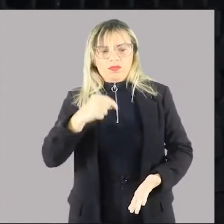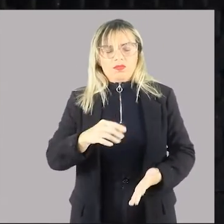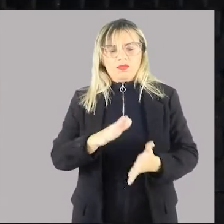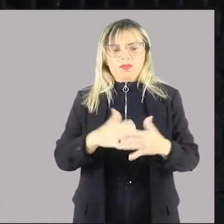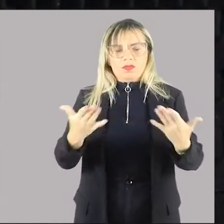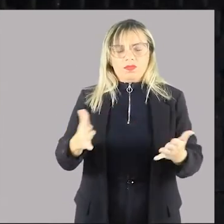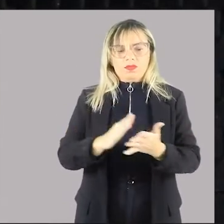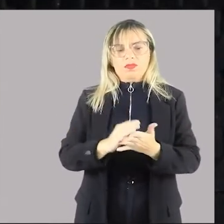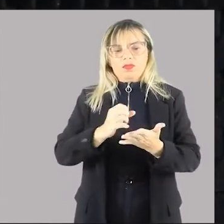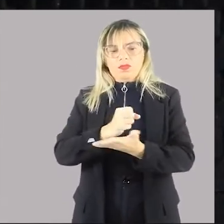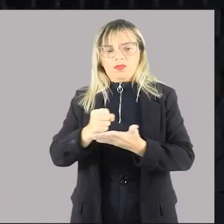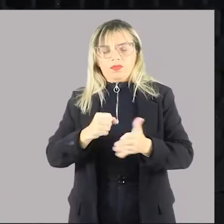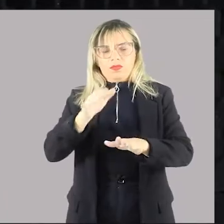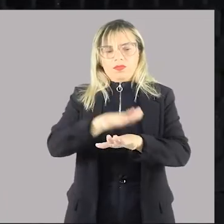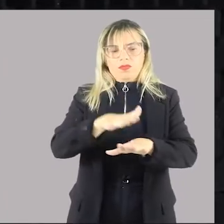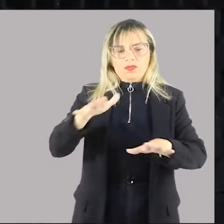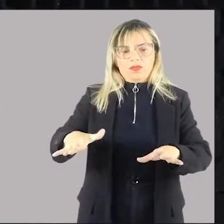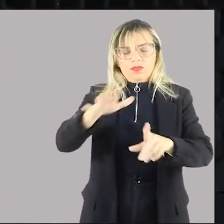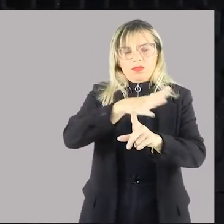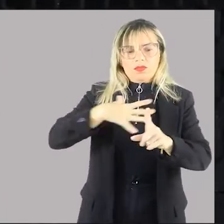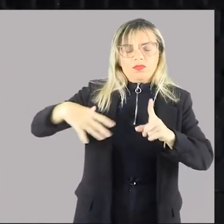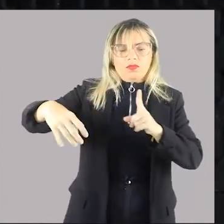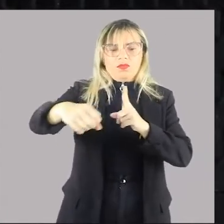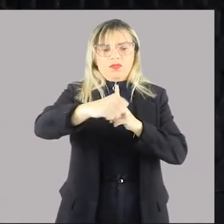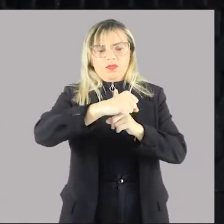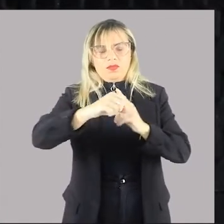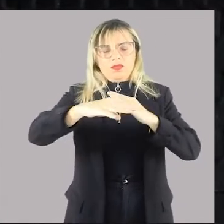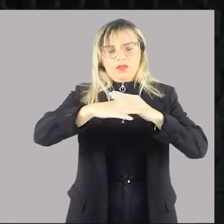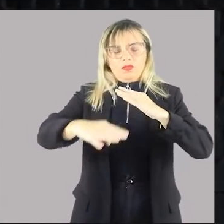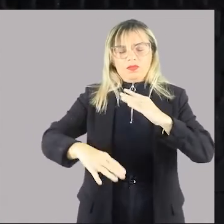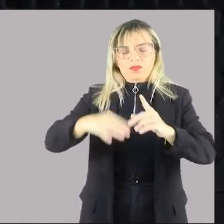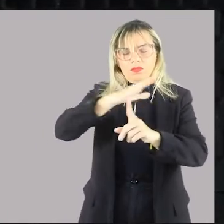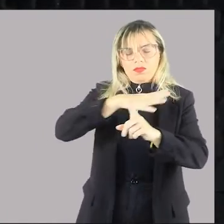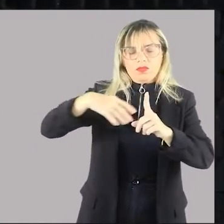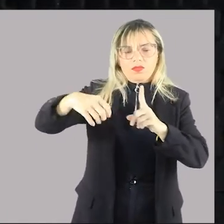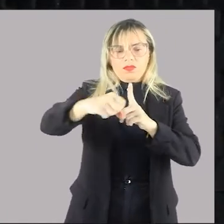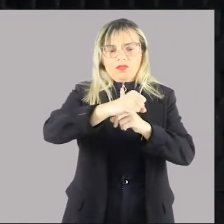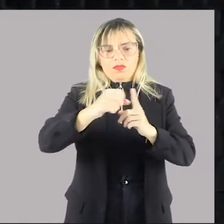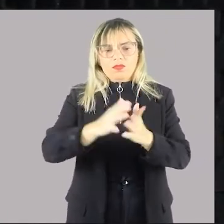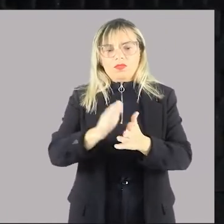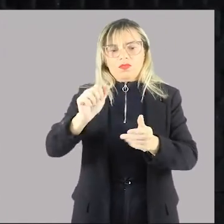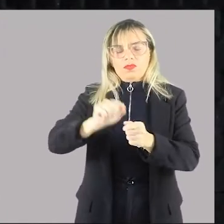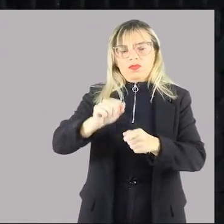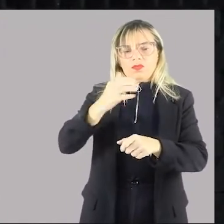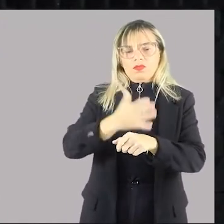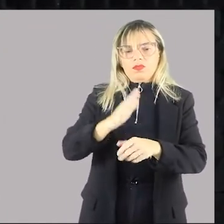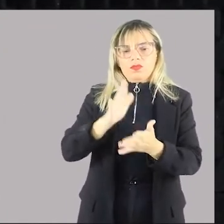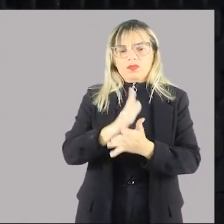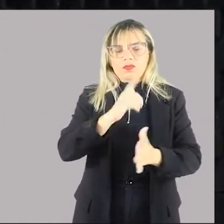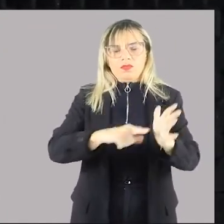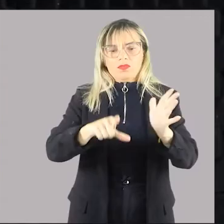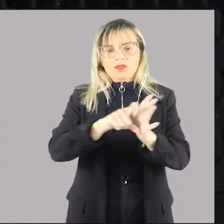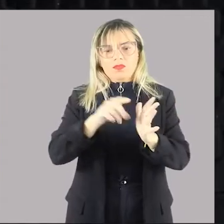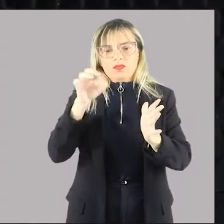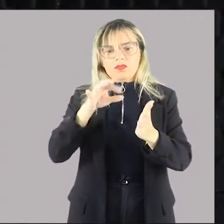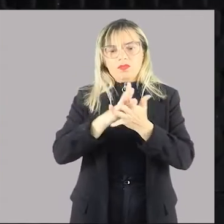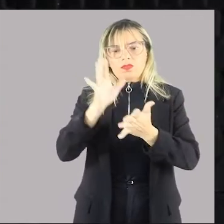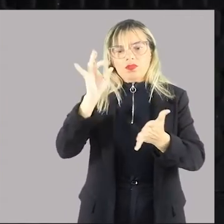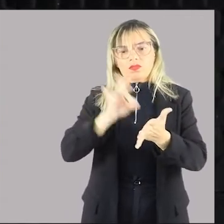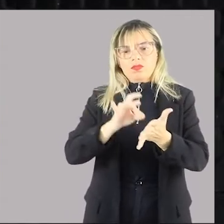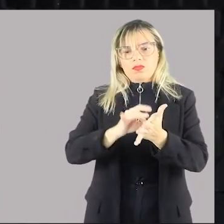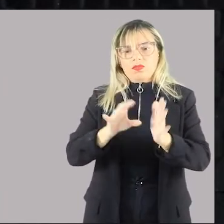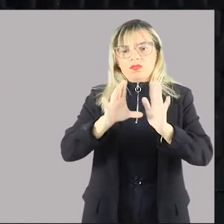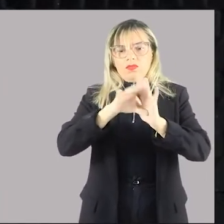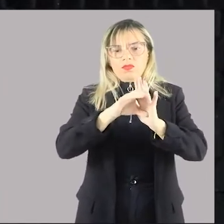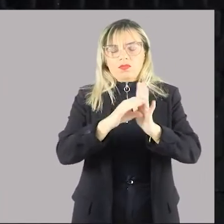situação, basicamente, de exclusão social ou de desigualdade. Por isso, as ações referidas são legitimadas por uma